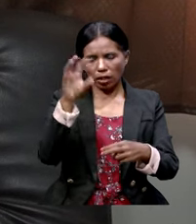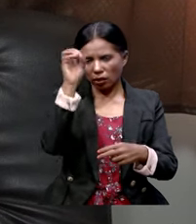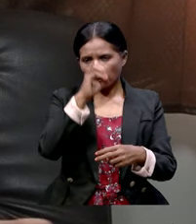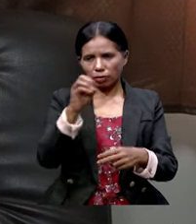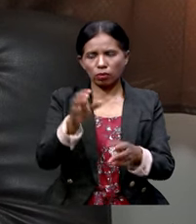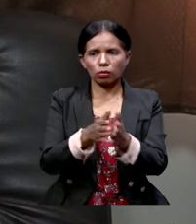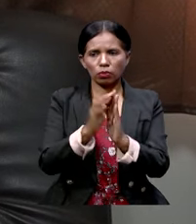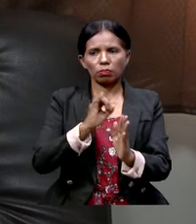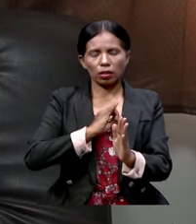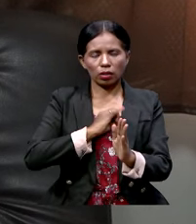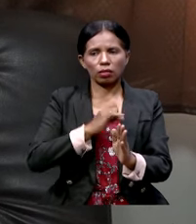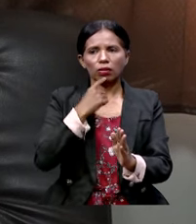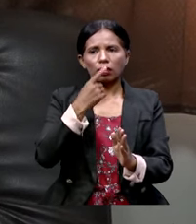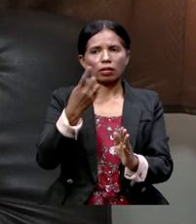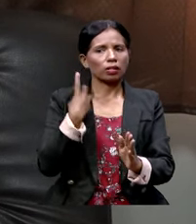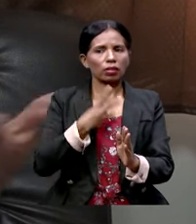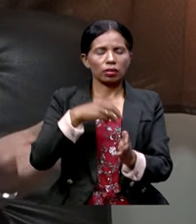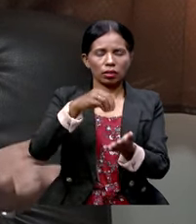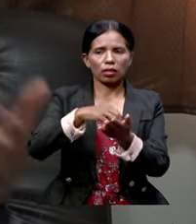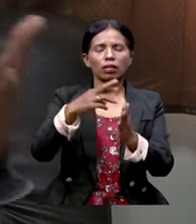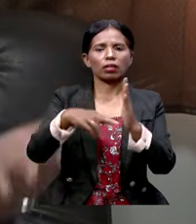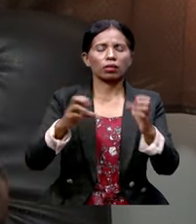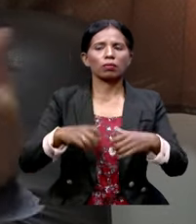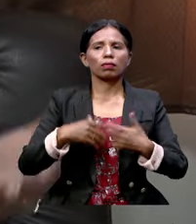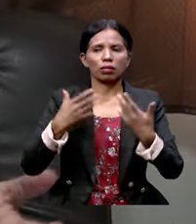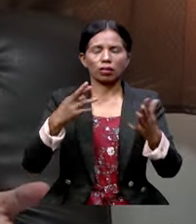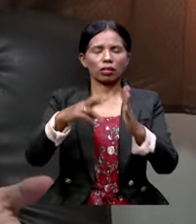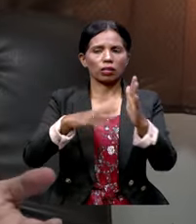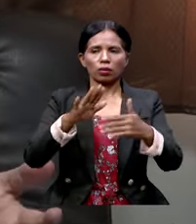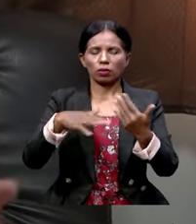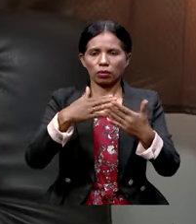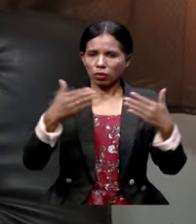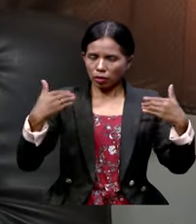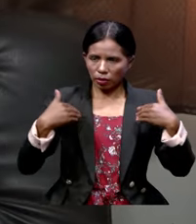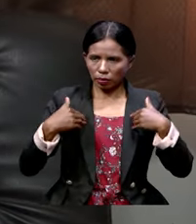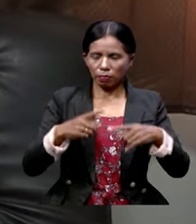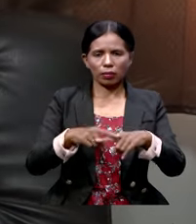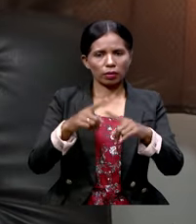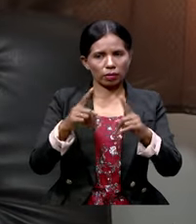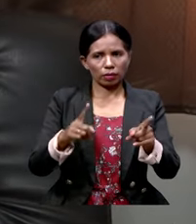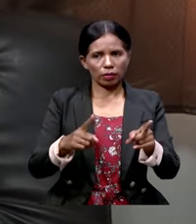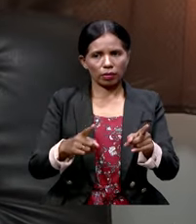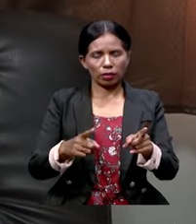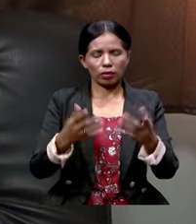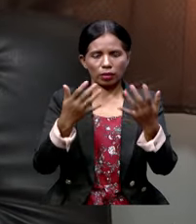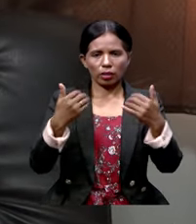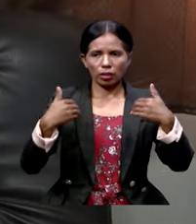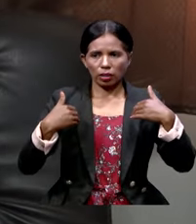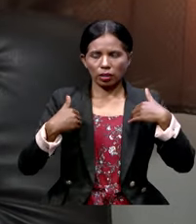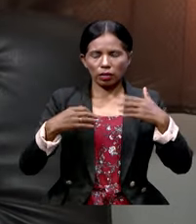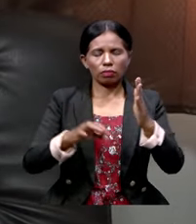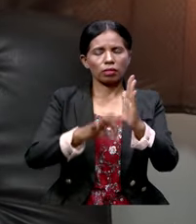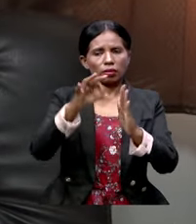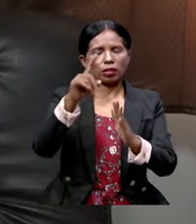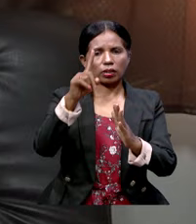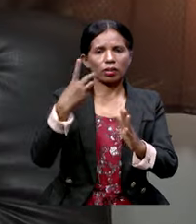hau hau de ama kira wene tamba ita tau regra tau wensa ne regulamento buat hotu iha i depois ate mosu tam fali ya fakudari ida neve